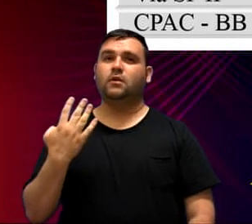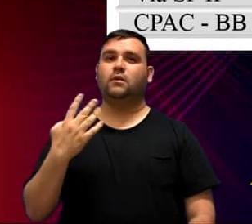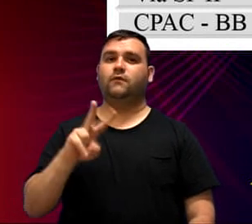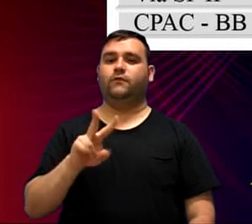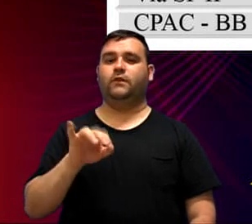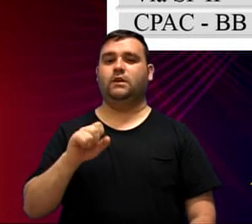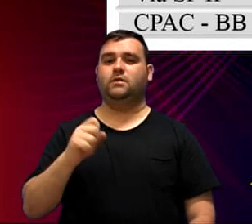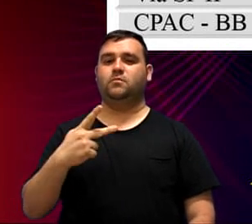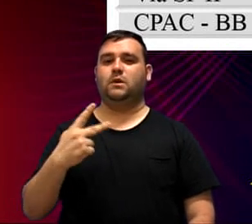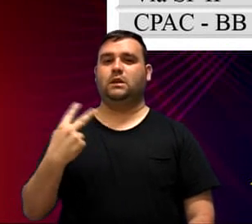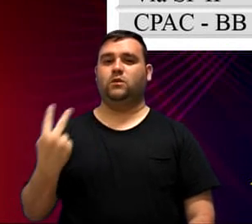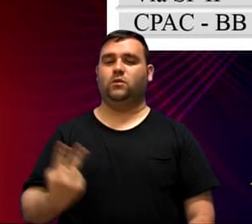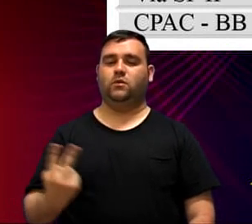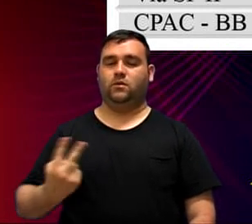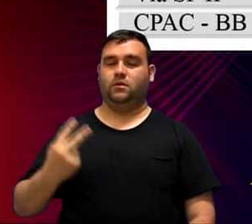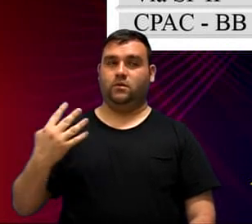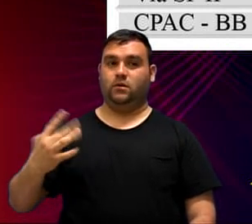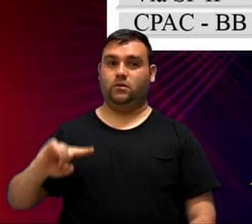R$ 5.788.515,14. A Via SP 2,